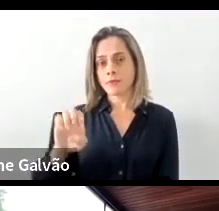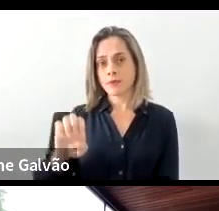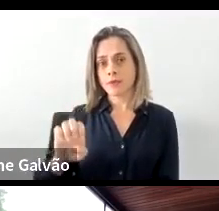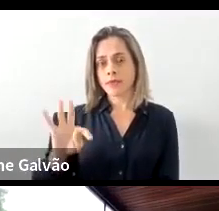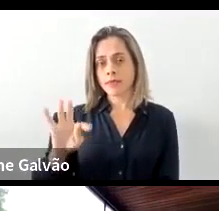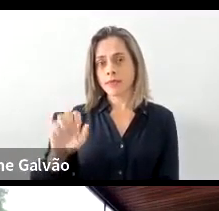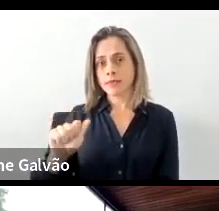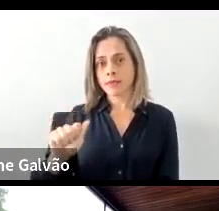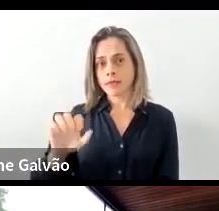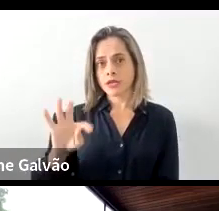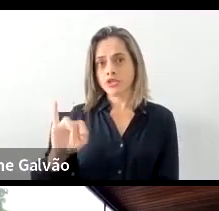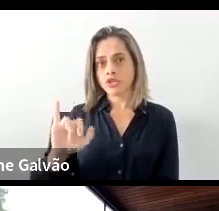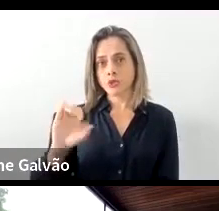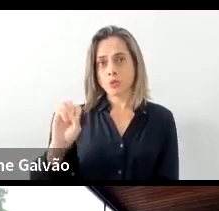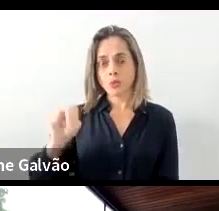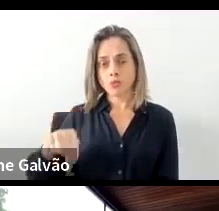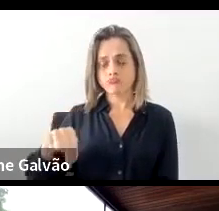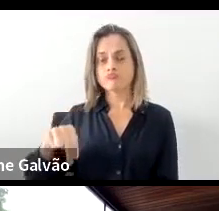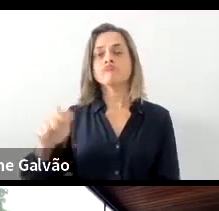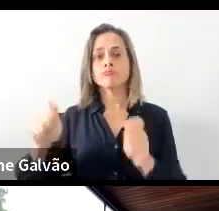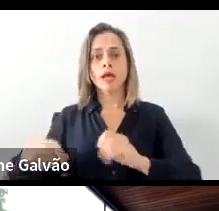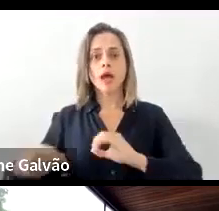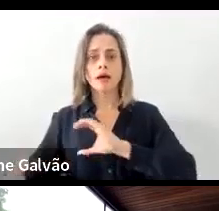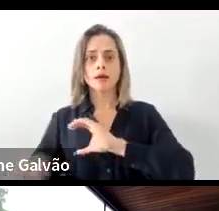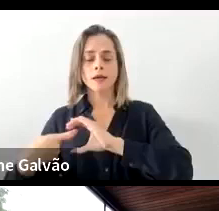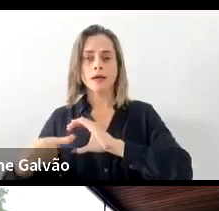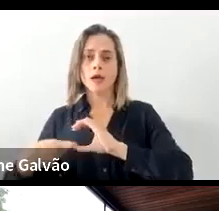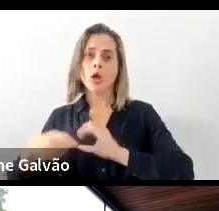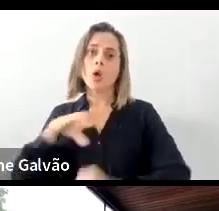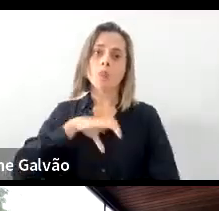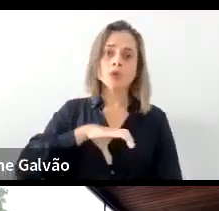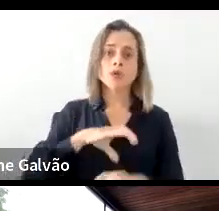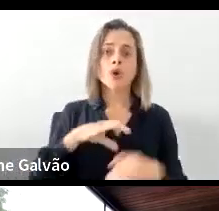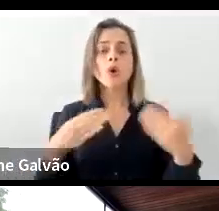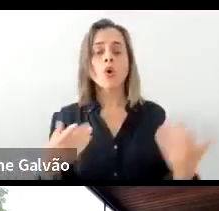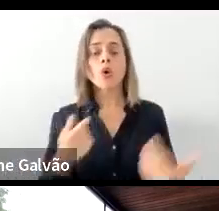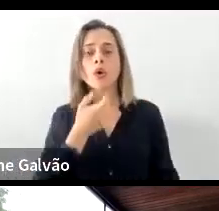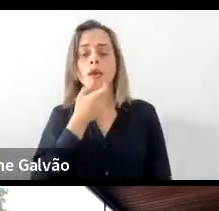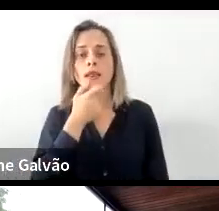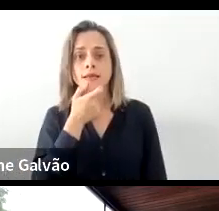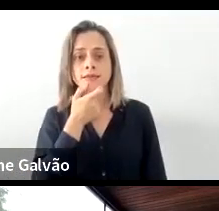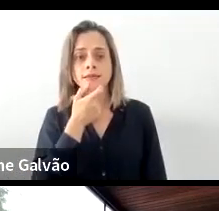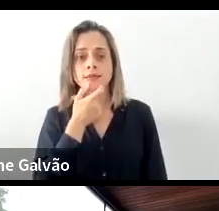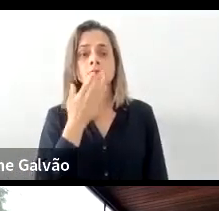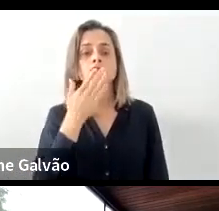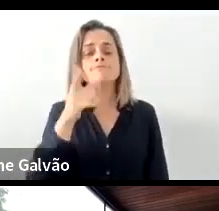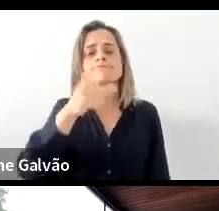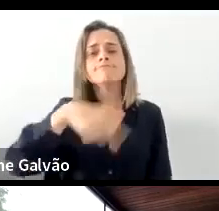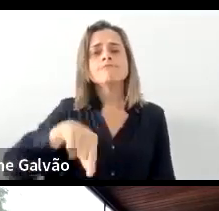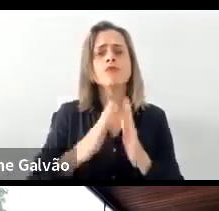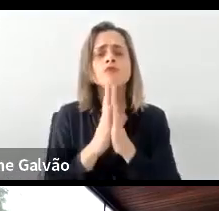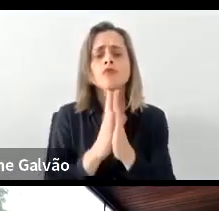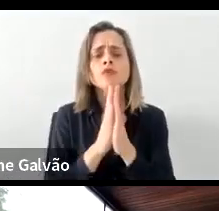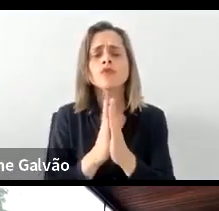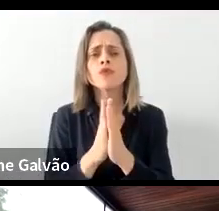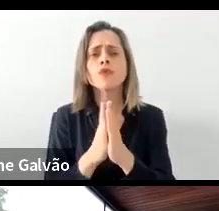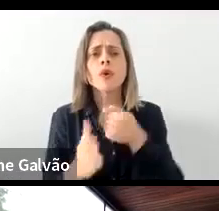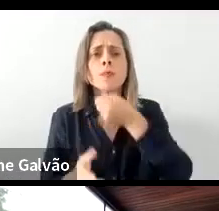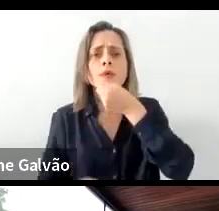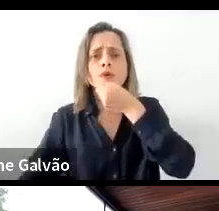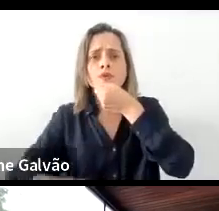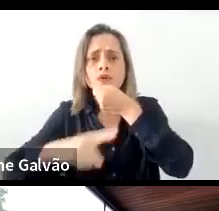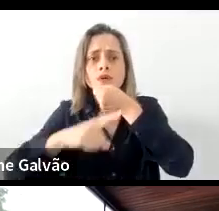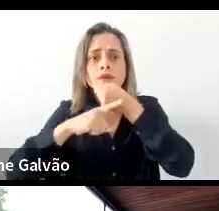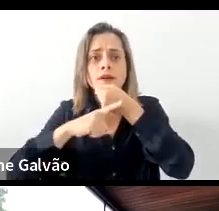Só mais uma coisa, a gente pede que todo mundo fique com os microfones desligados, que é para a gente evitar qualquer tipo de